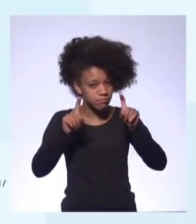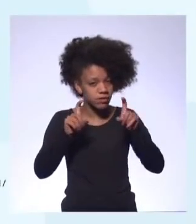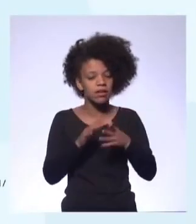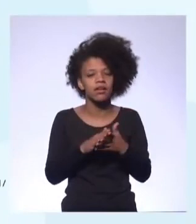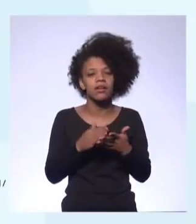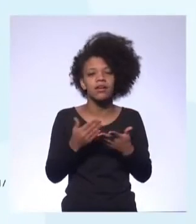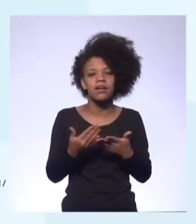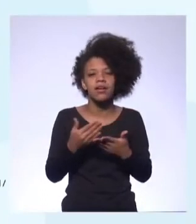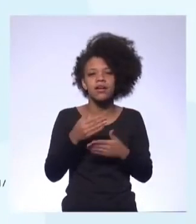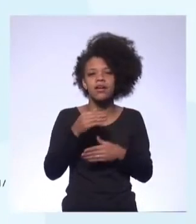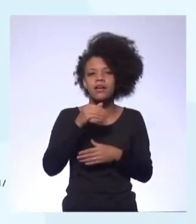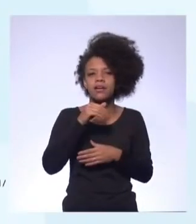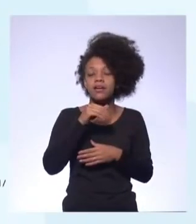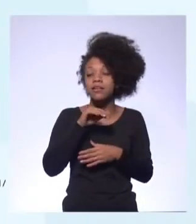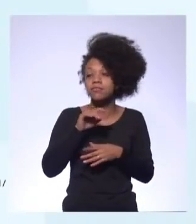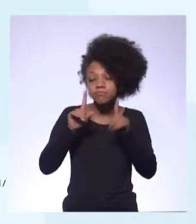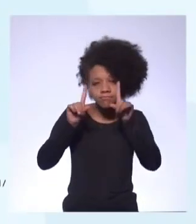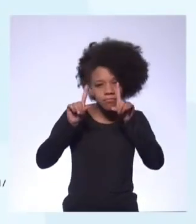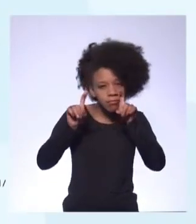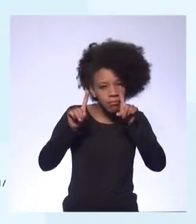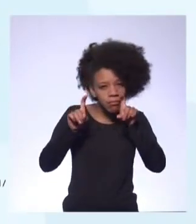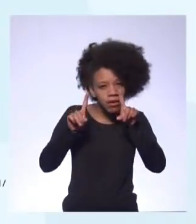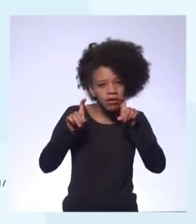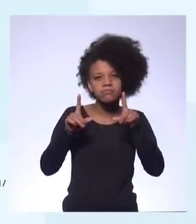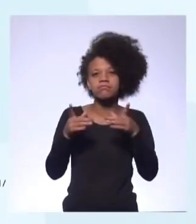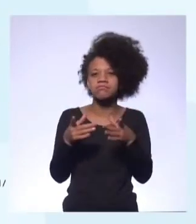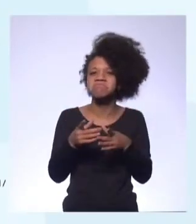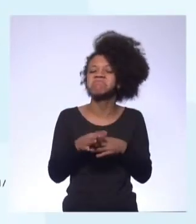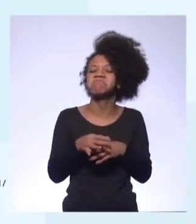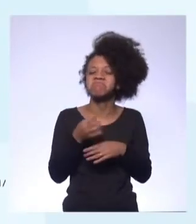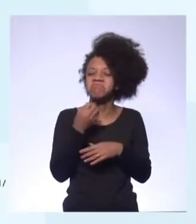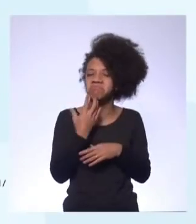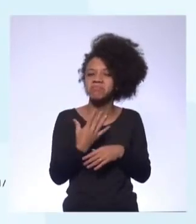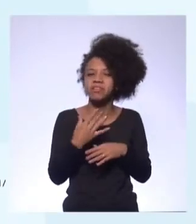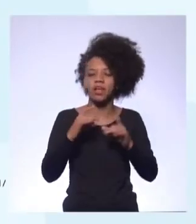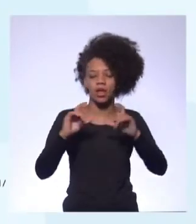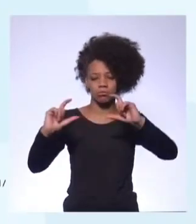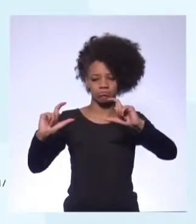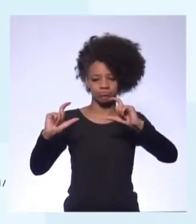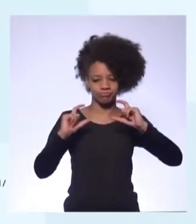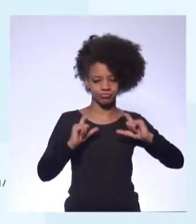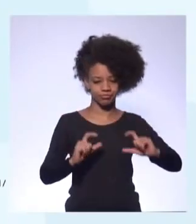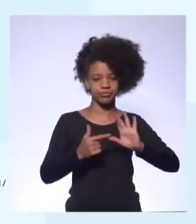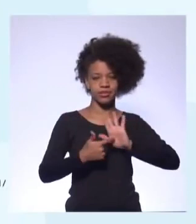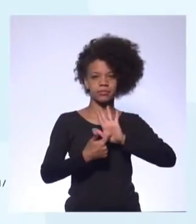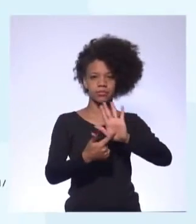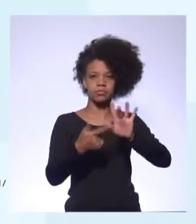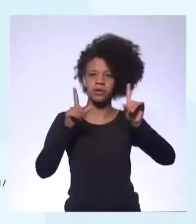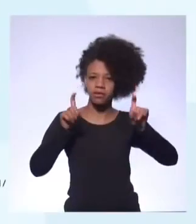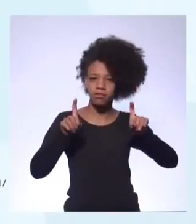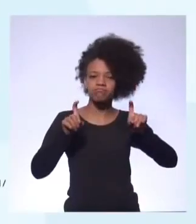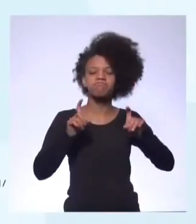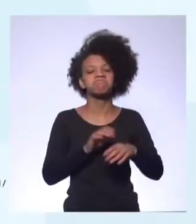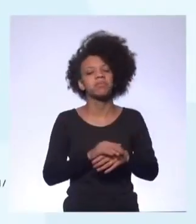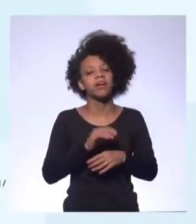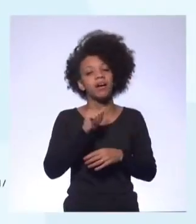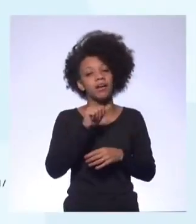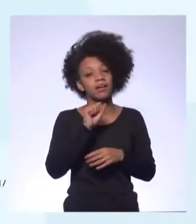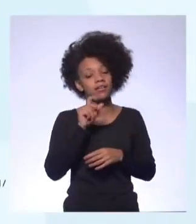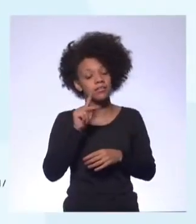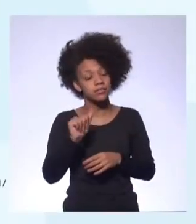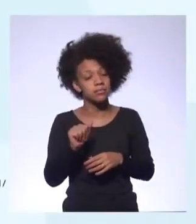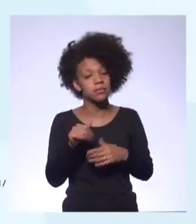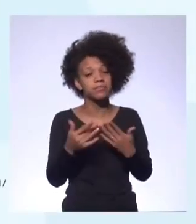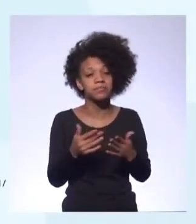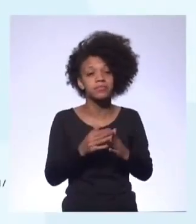Andréia, Boa. entre aspas. Bonitinha, professora Muito Aparecida, bem. legal. Retirou do texto, né? Entre aspas, certíssimo. Ó. Então, o